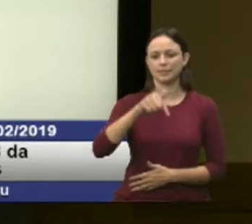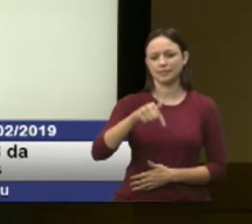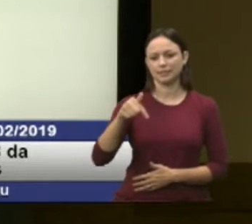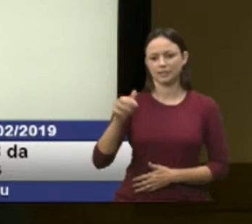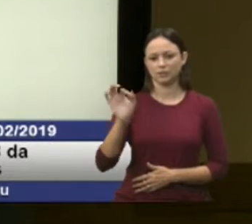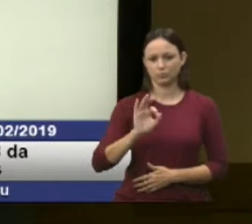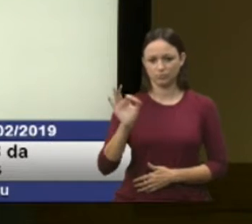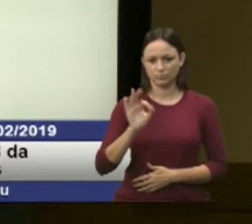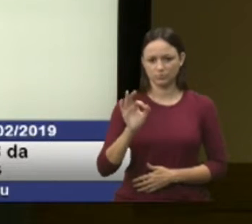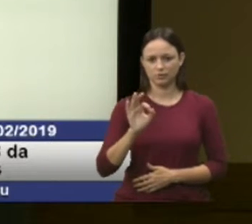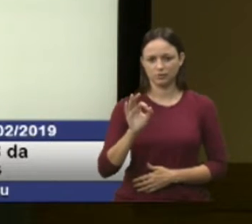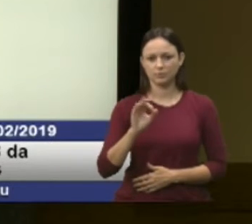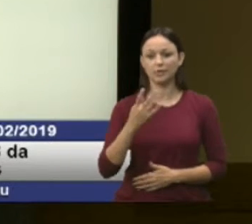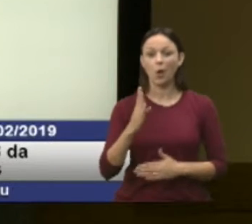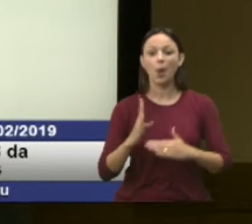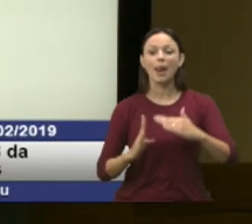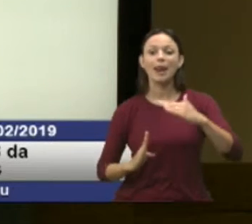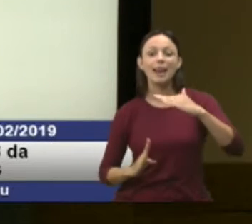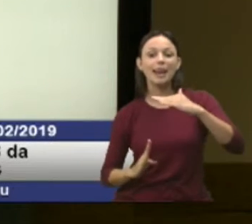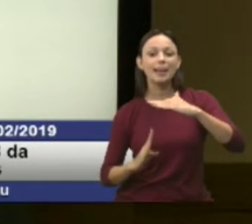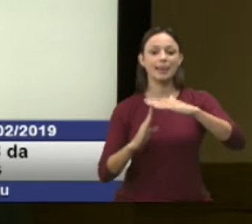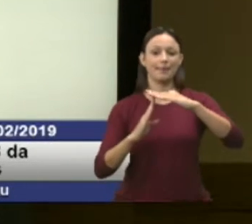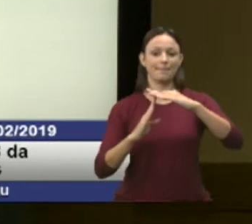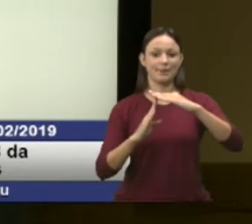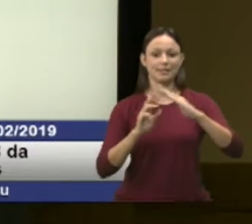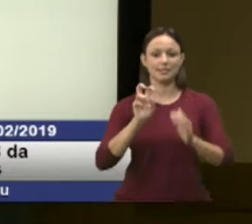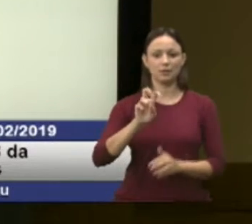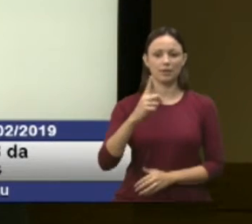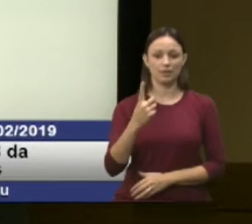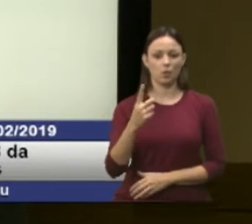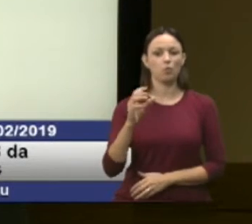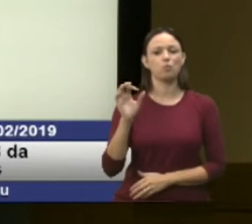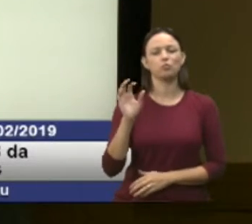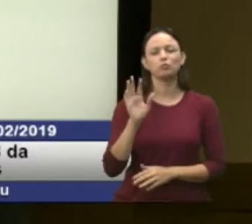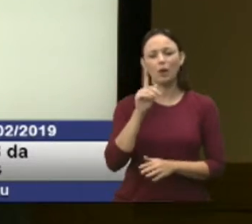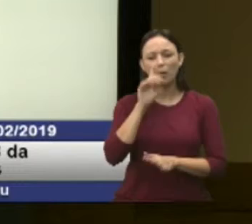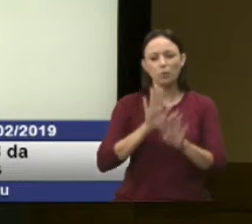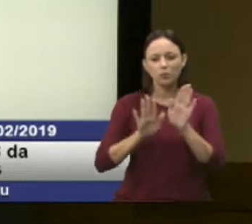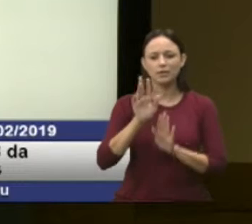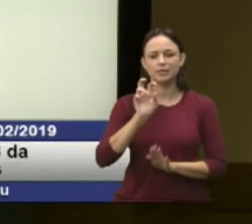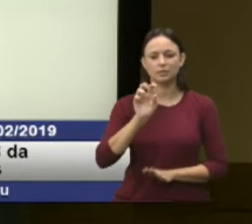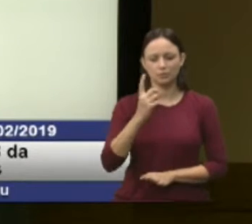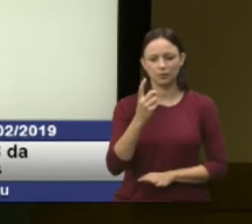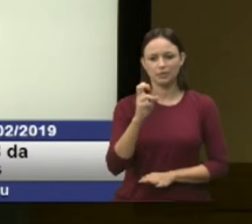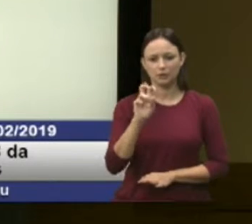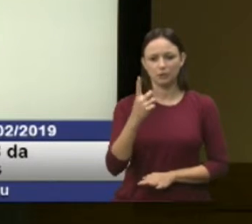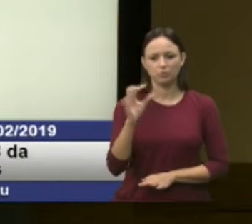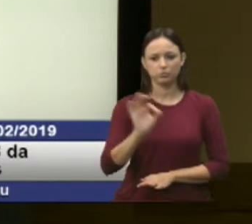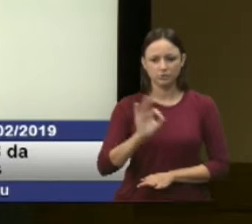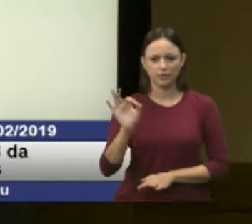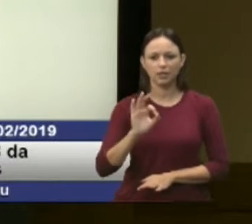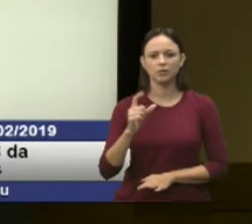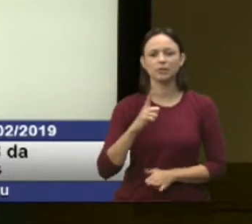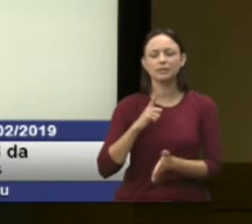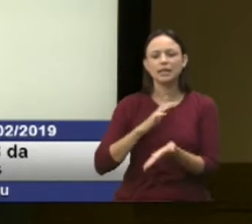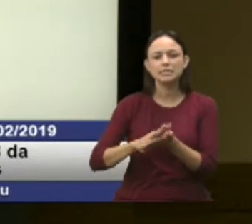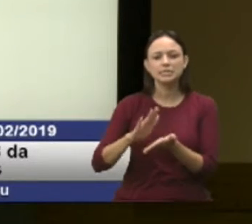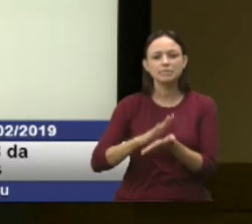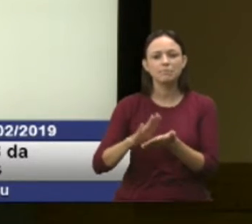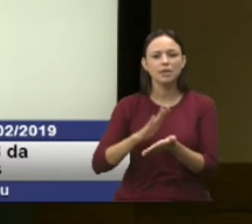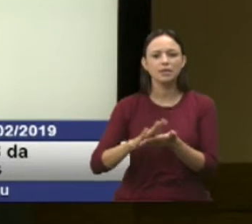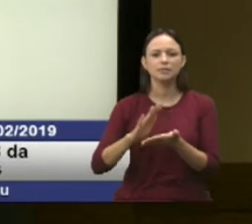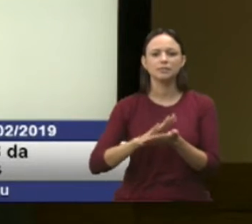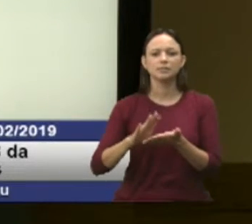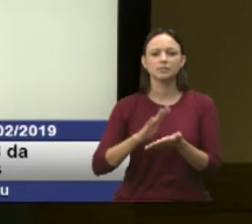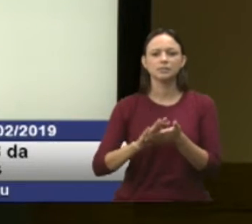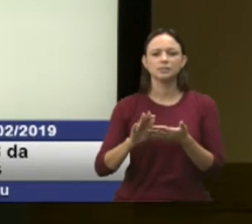40,77%. Né? O limite prudencial é de 51%. E nós estamos aí com uma despesa